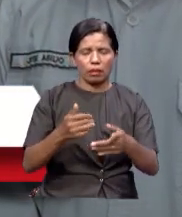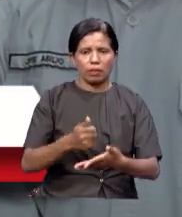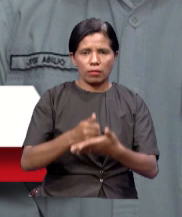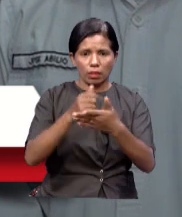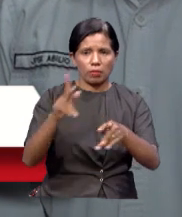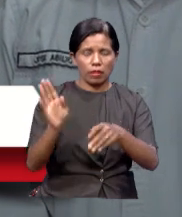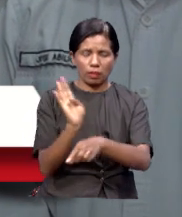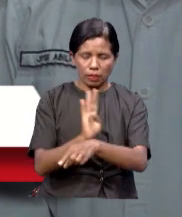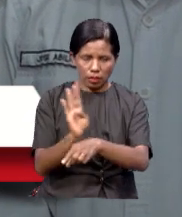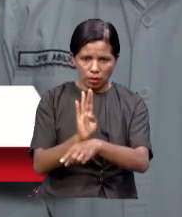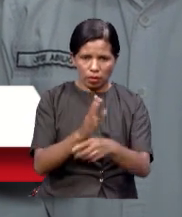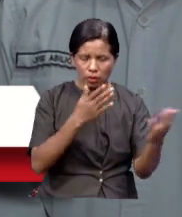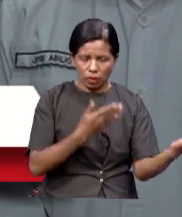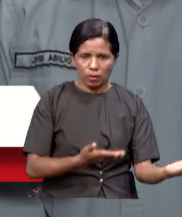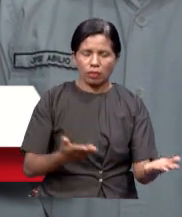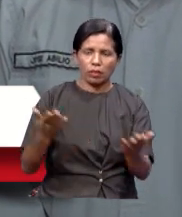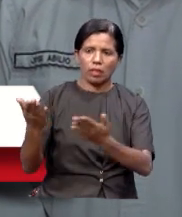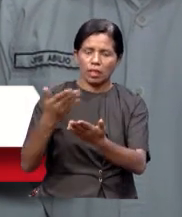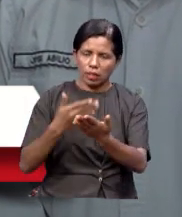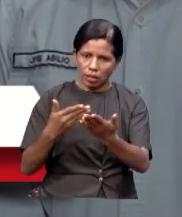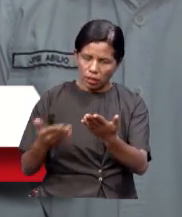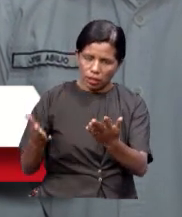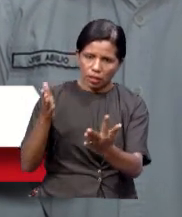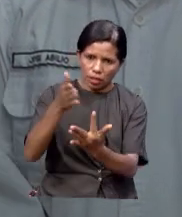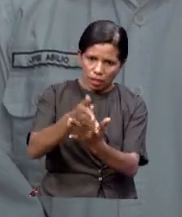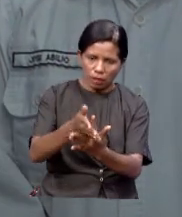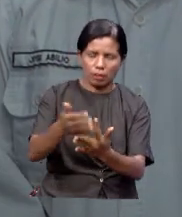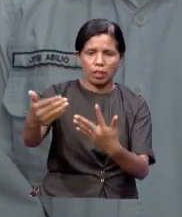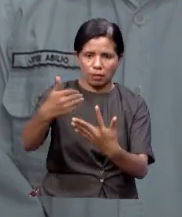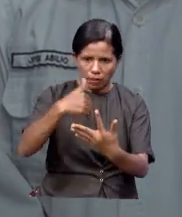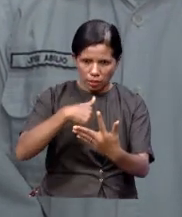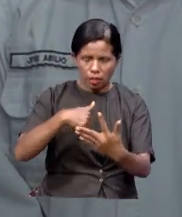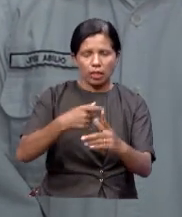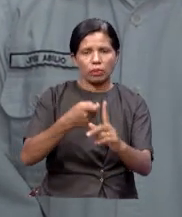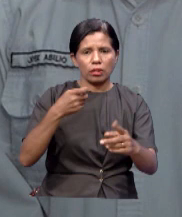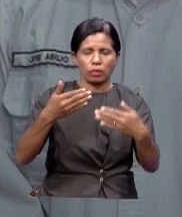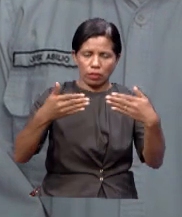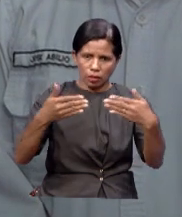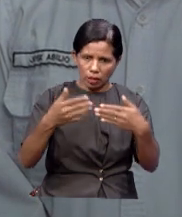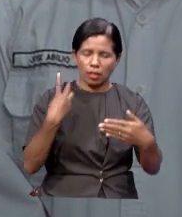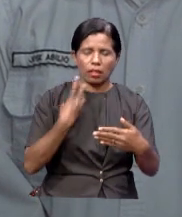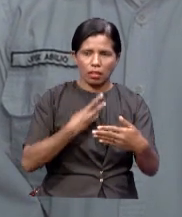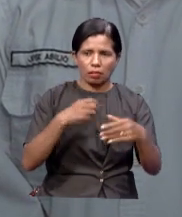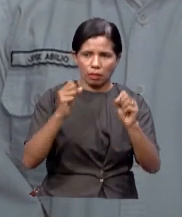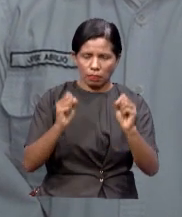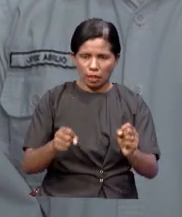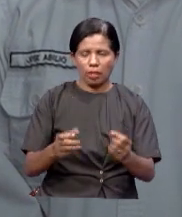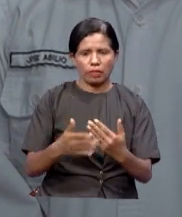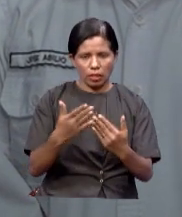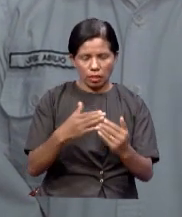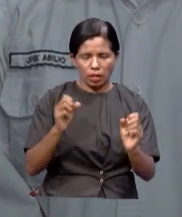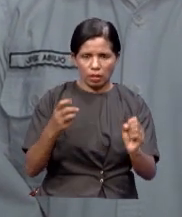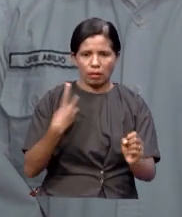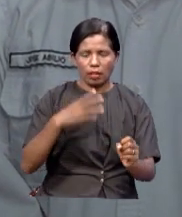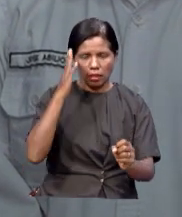terrestre se sansira tamasai e a fronteira para itamos bele eficiente liu e itania serviços para